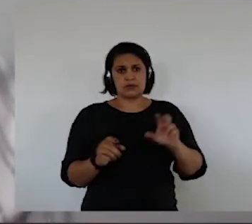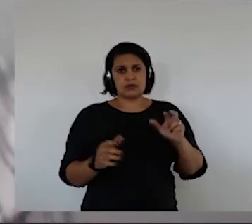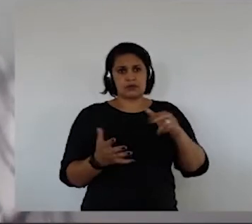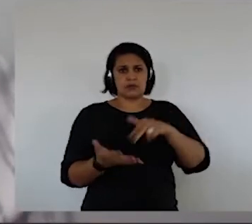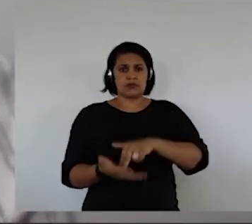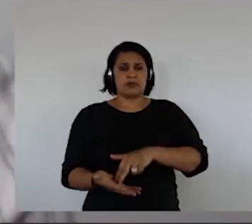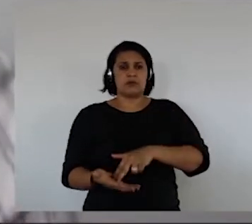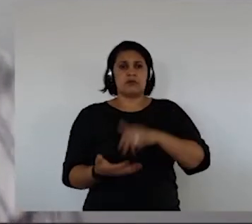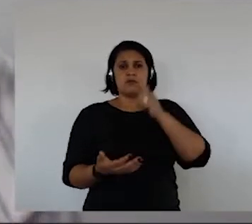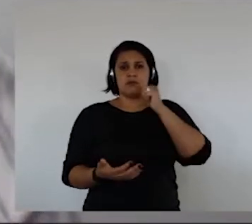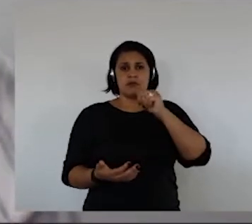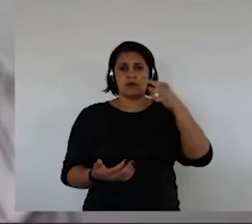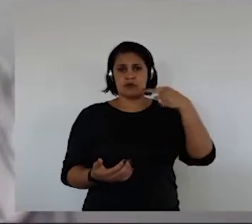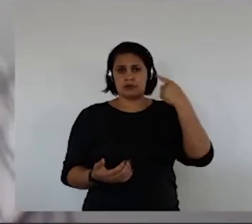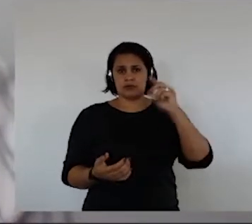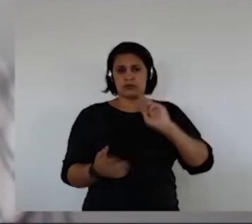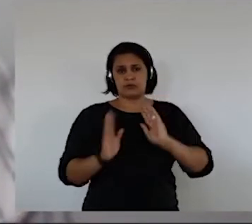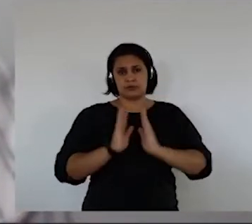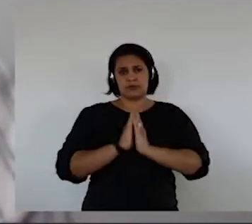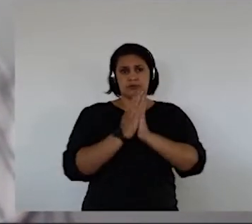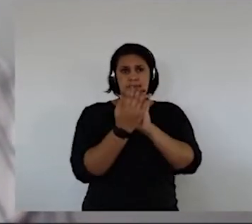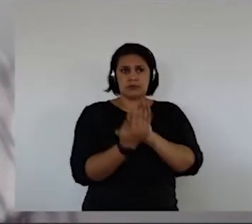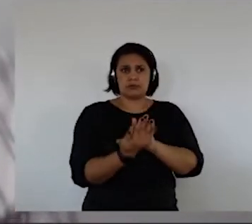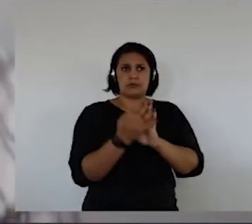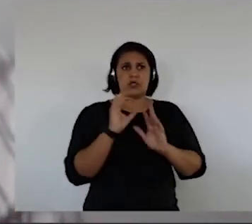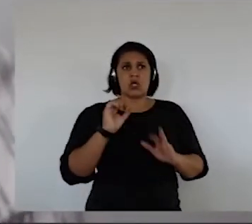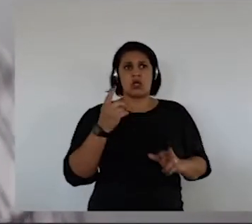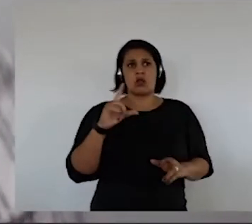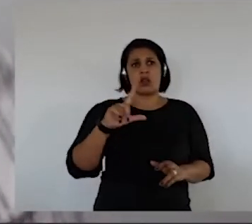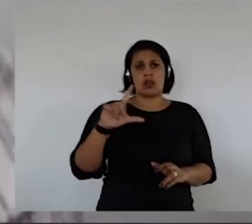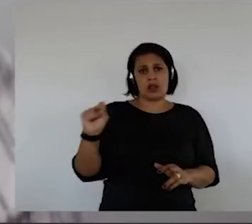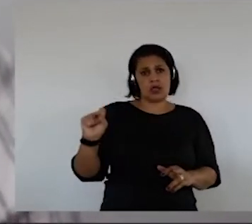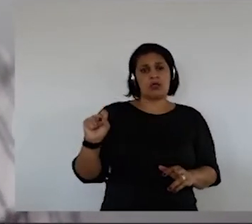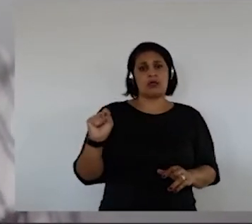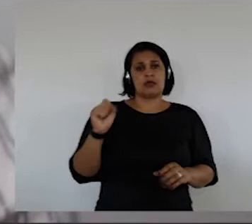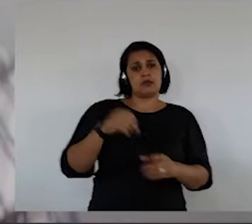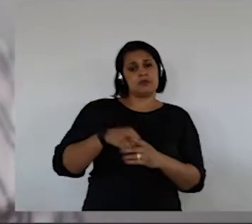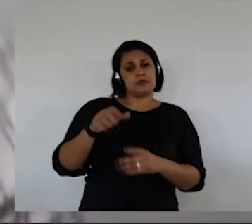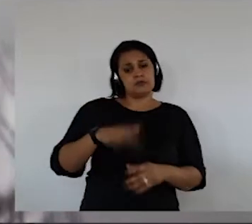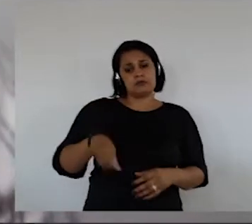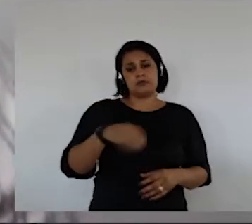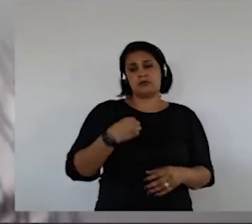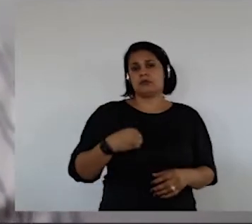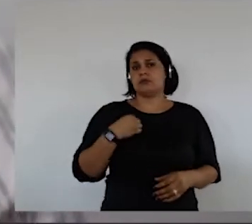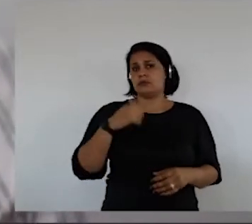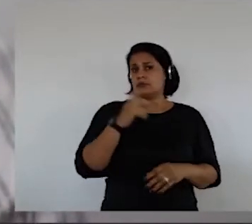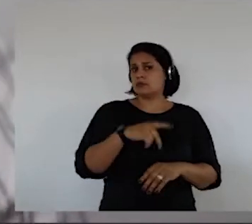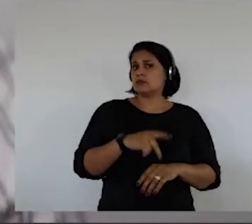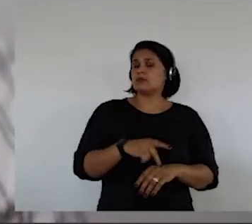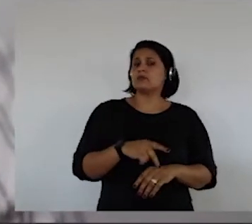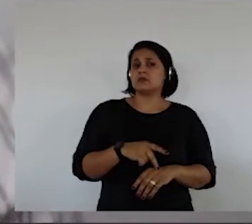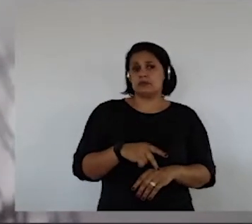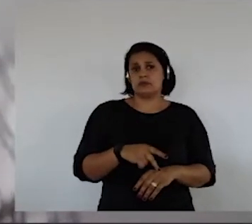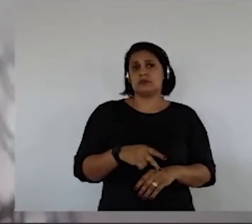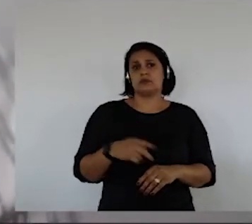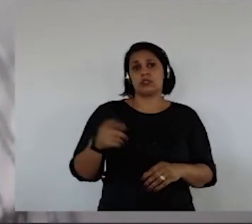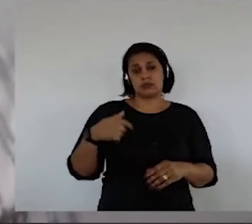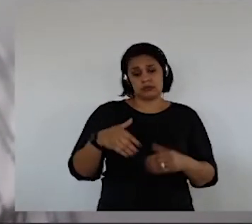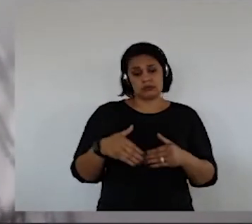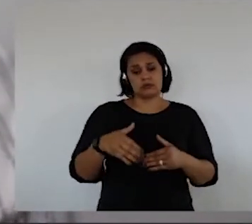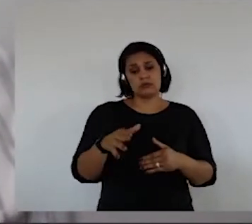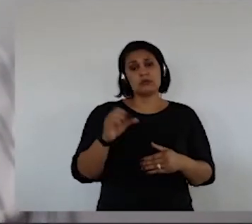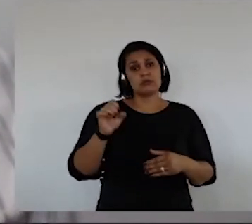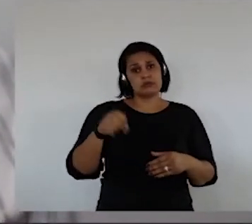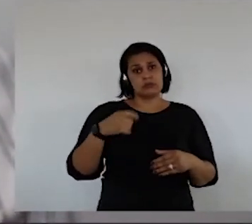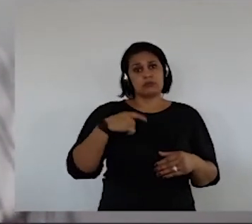de mulheres lésbicas ou transexuais na advocacia. Mas, dada a realidade do país, partindo do princípio que nós ainda somos um dos países